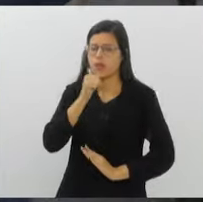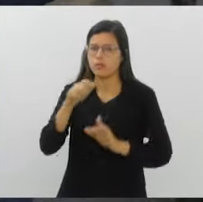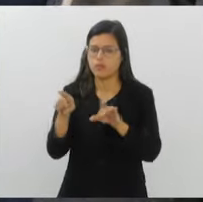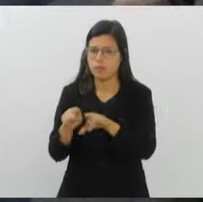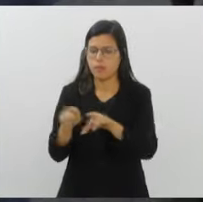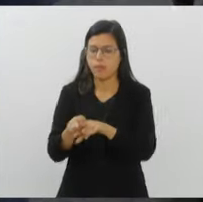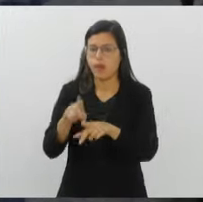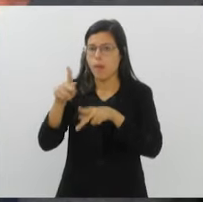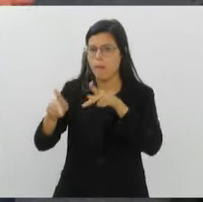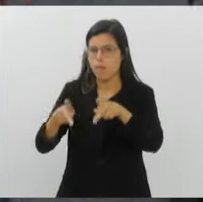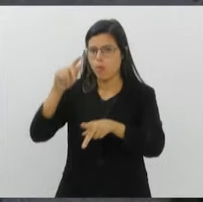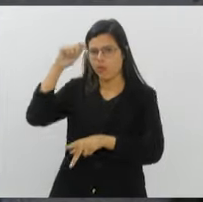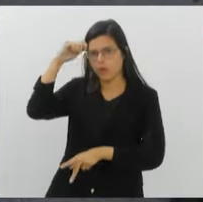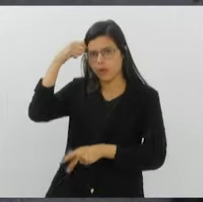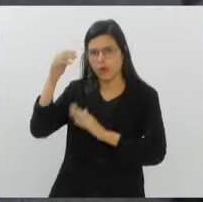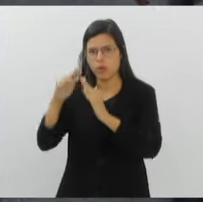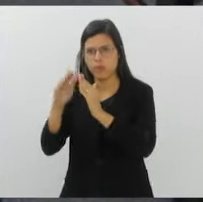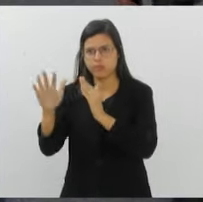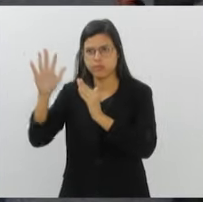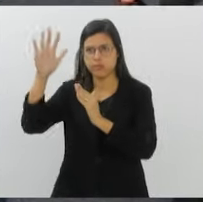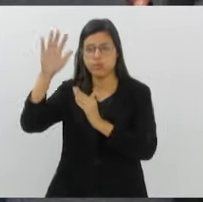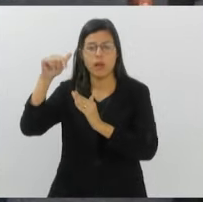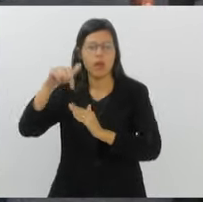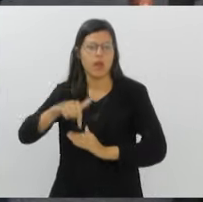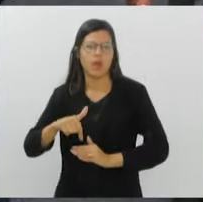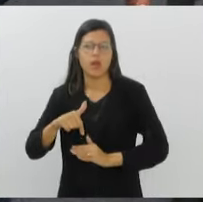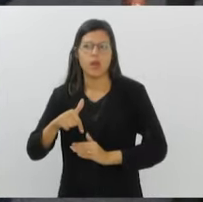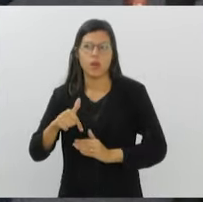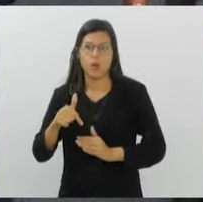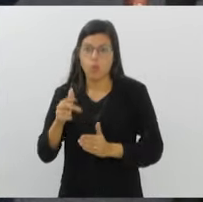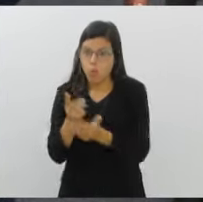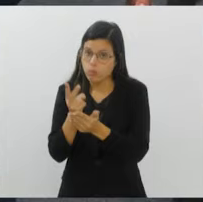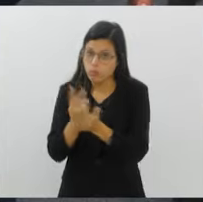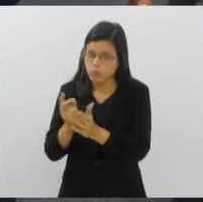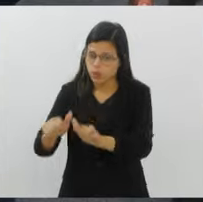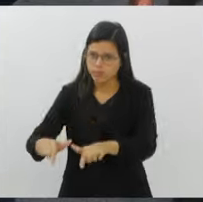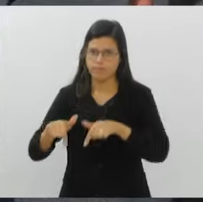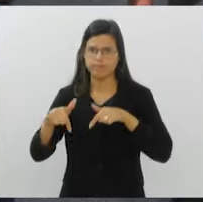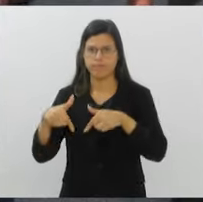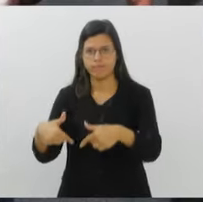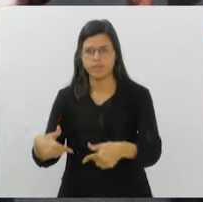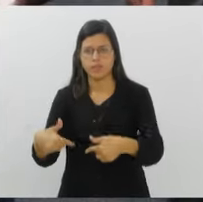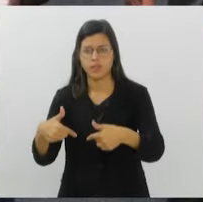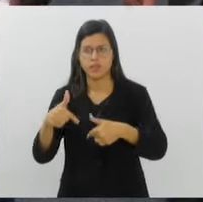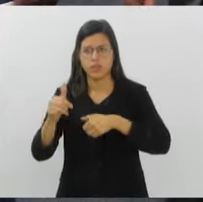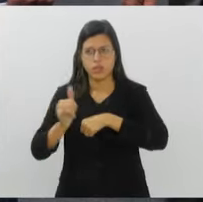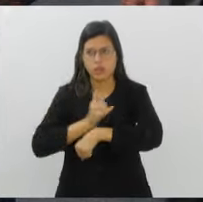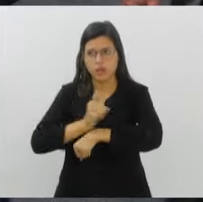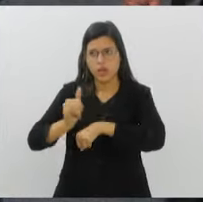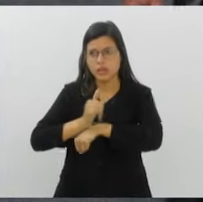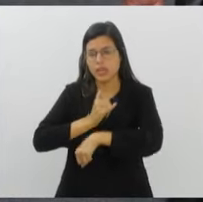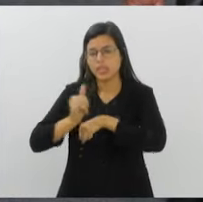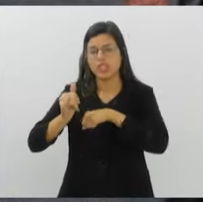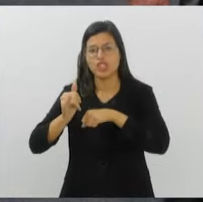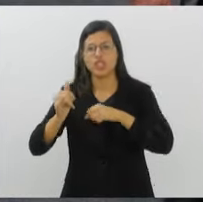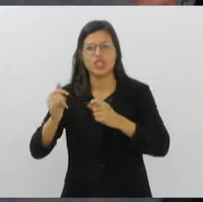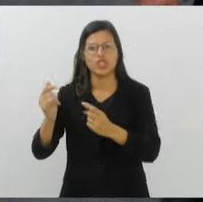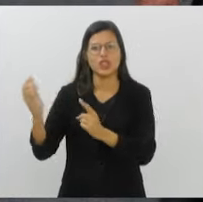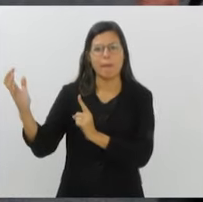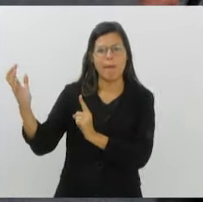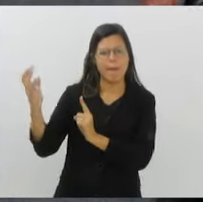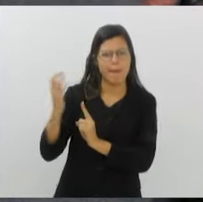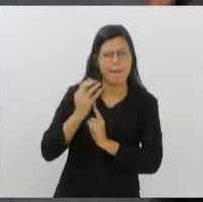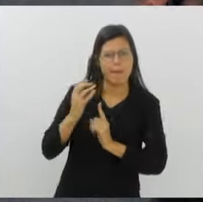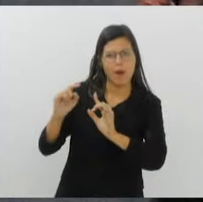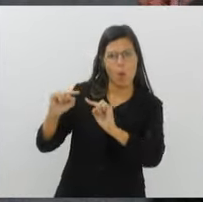e da população das favelas e periferias. Não serei interrompida, seja com uma estratégia de ameaça, seja com qualquer outra